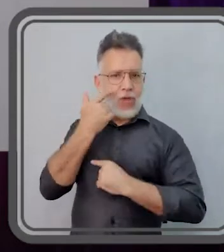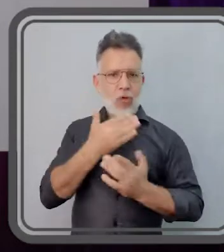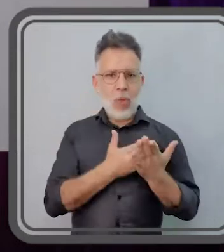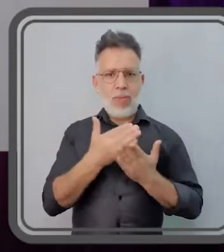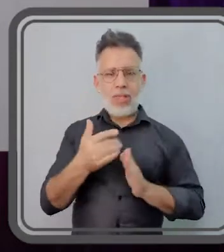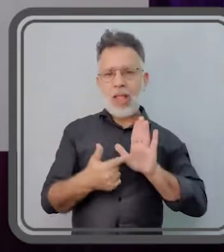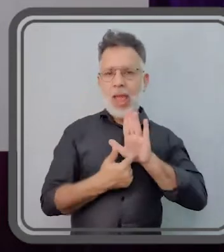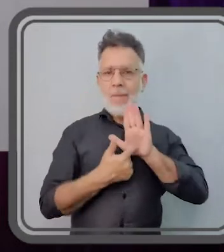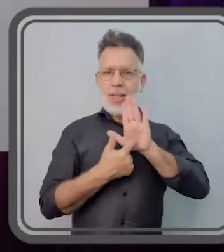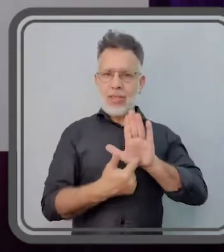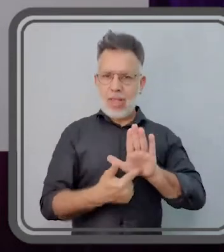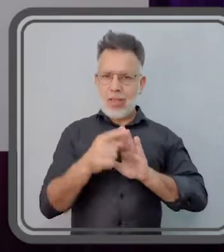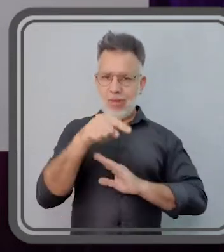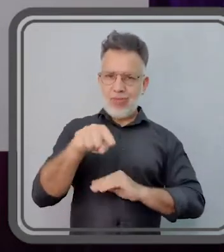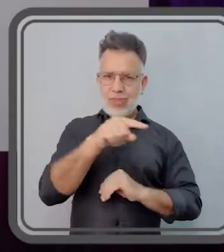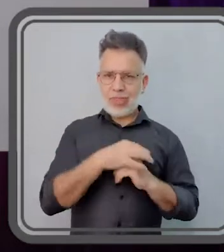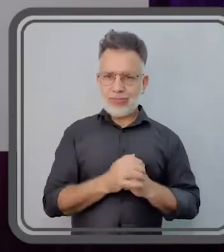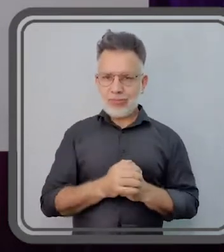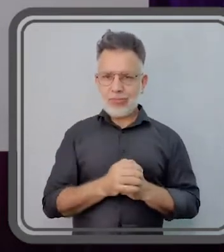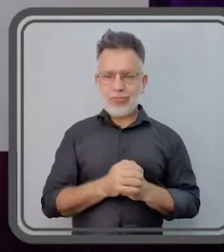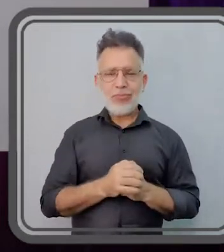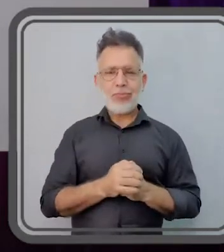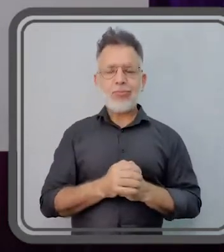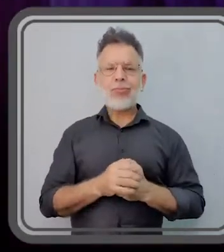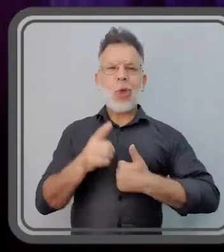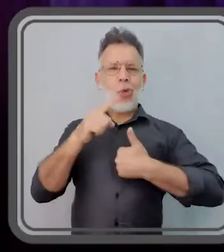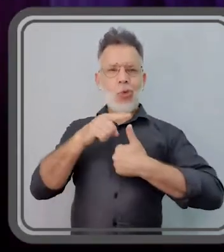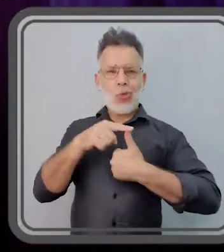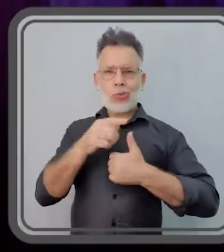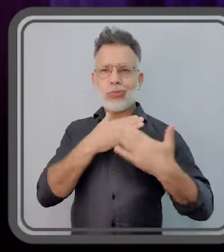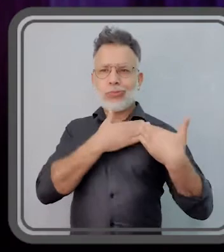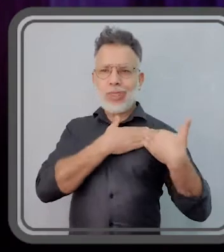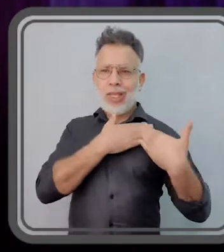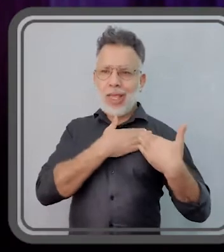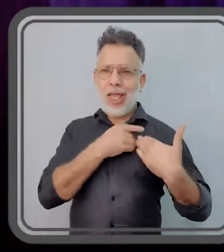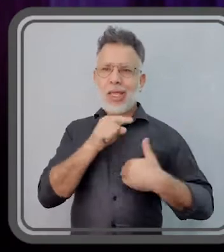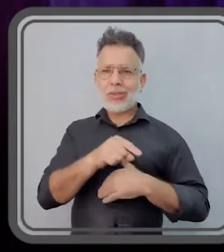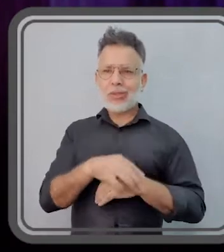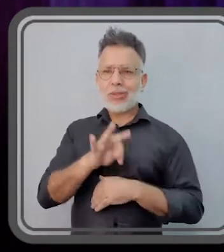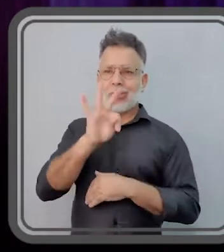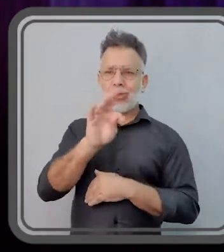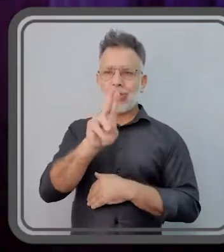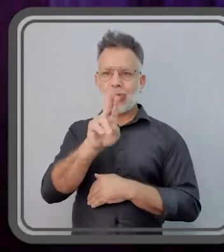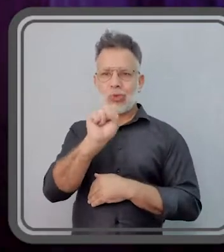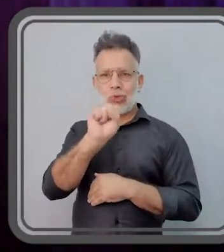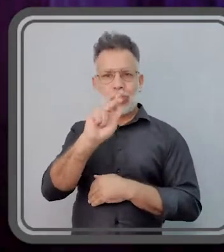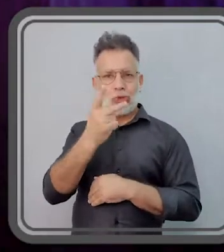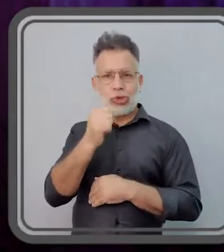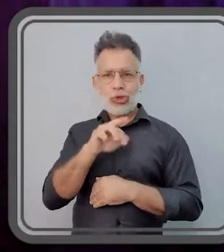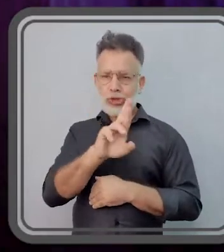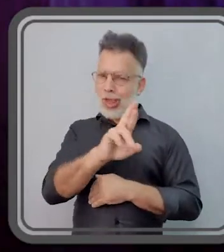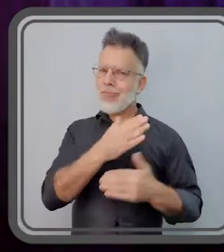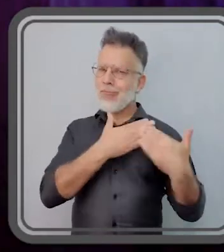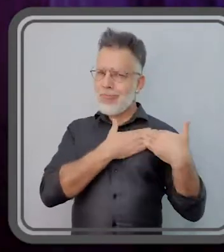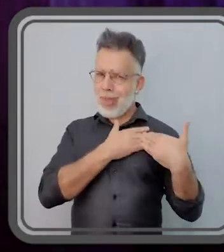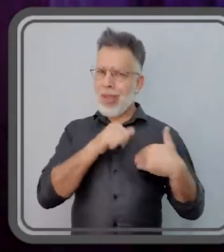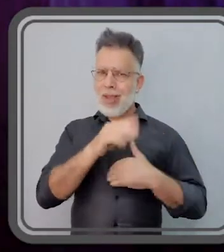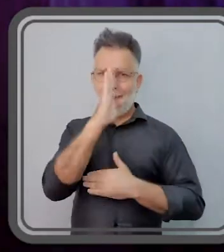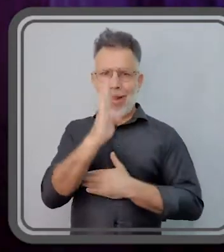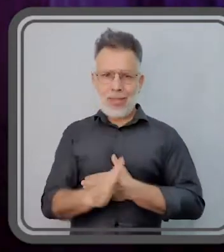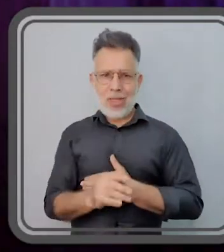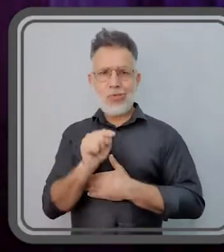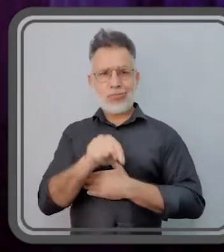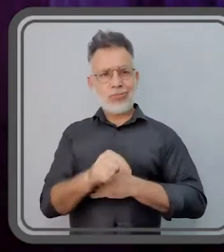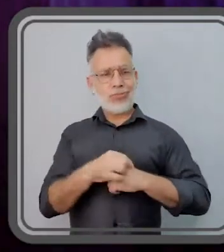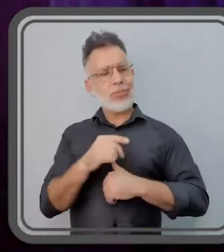começar apresentando para vocês, né, o Country Head da TCS Brasil, o Tushar Parikh. Ele que é Country Head